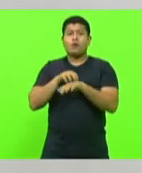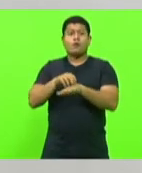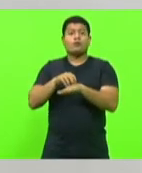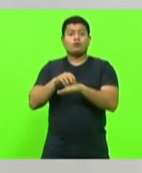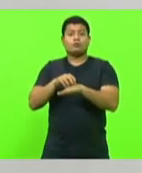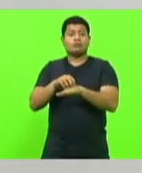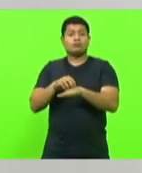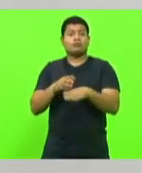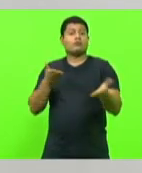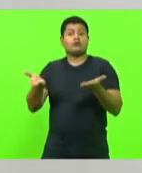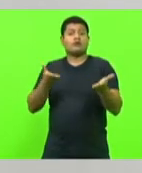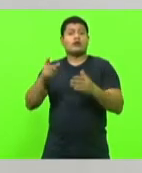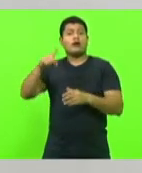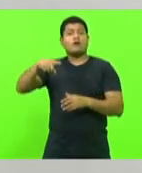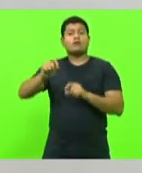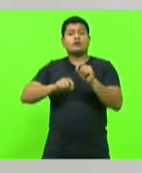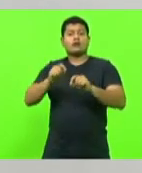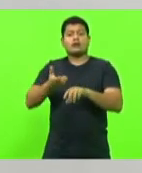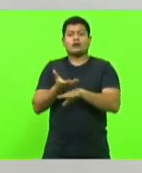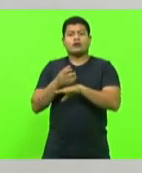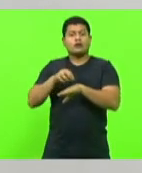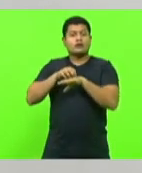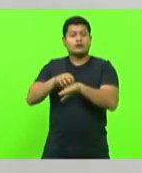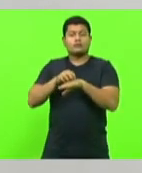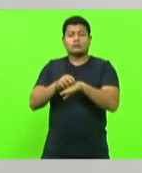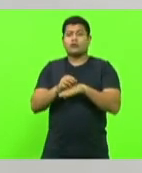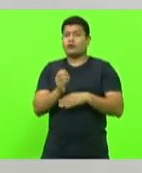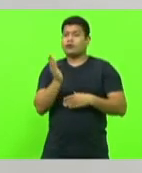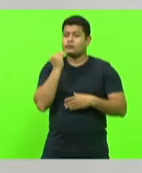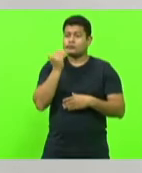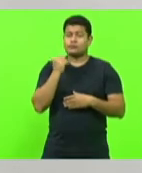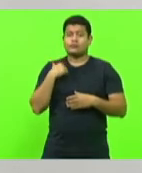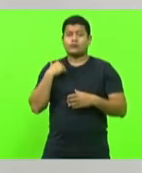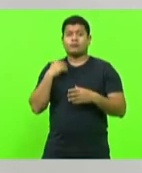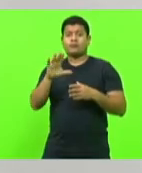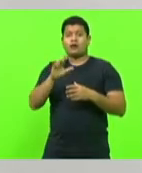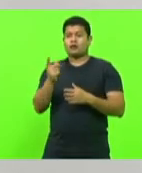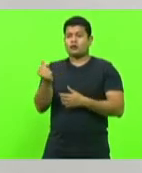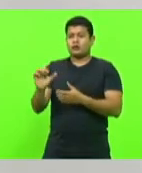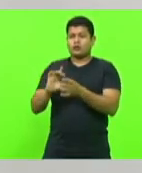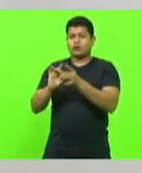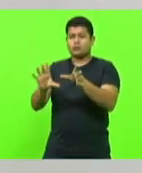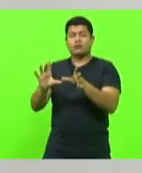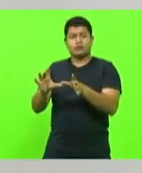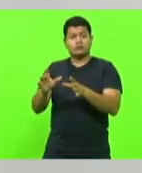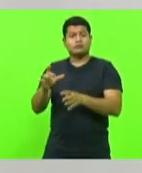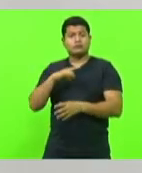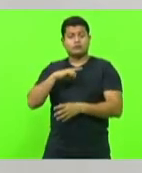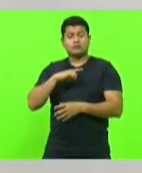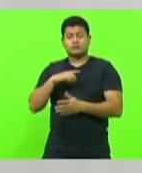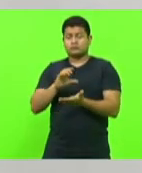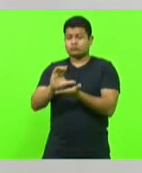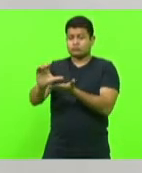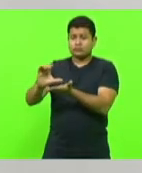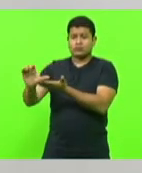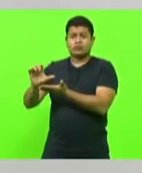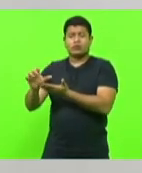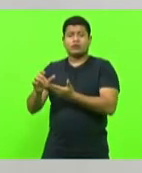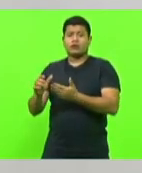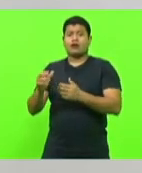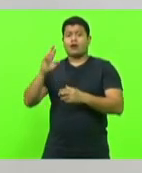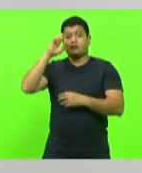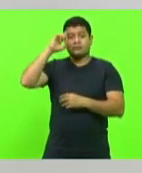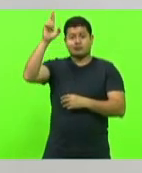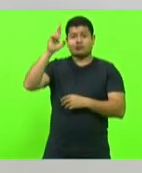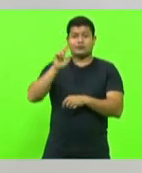alimentação, o objeto é o mesmo. Onde vai ser aplicado, aí vai da organização, mas o objeto é o mesmo. Então, não existe isso. Na gestão pública, não existe isso.